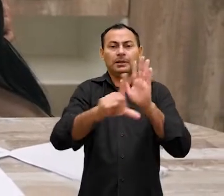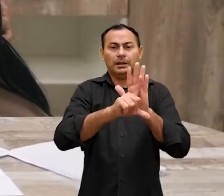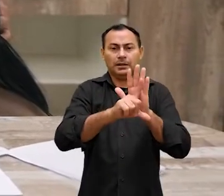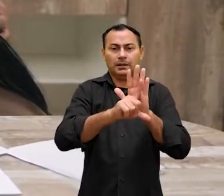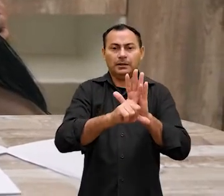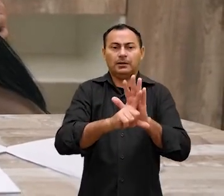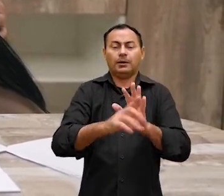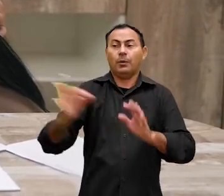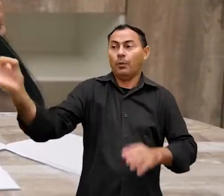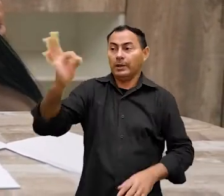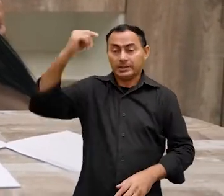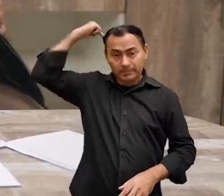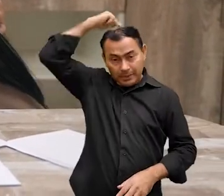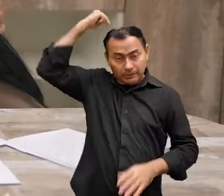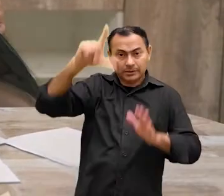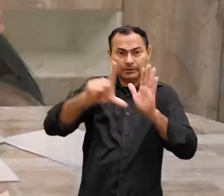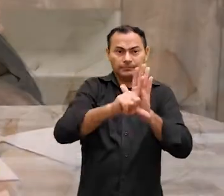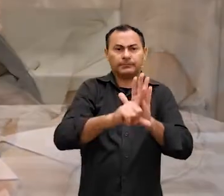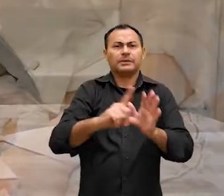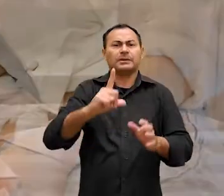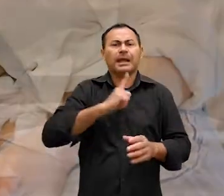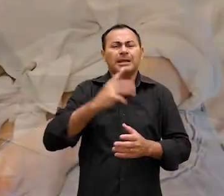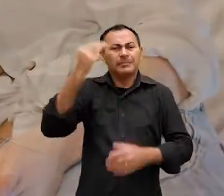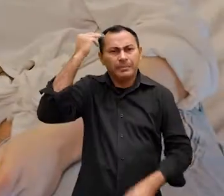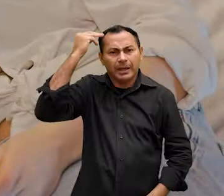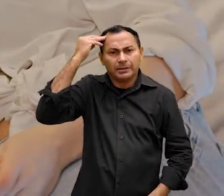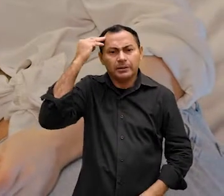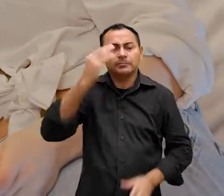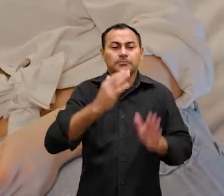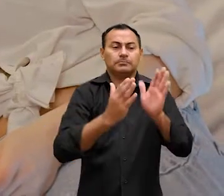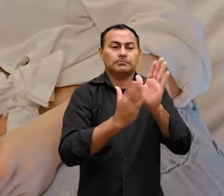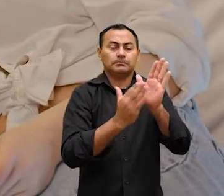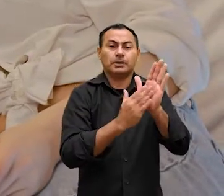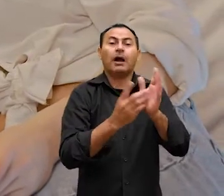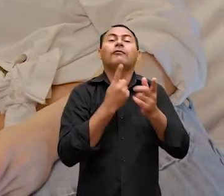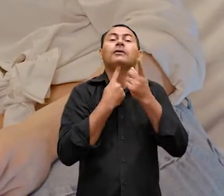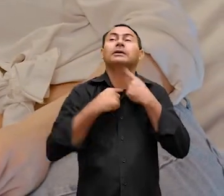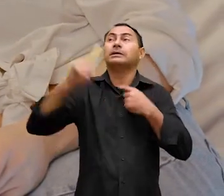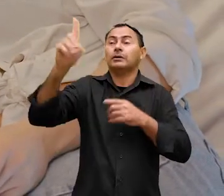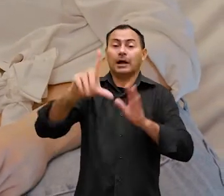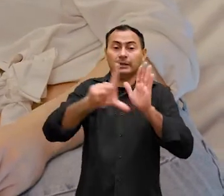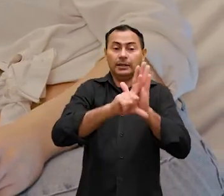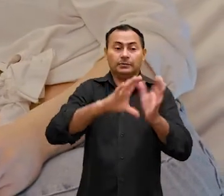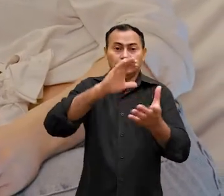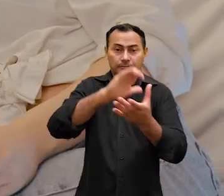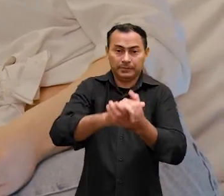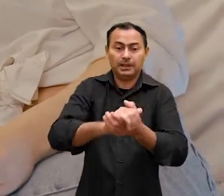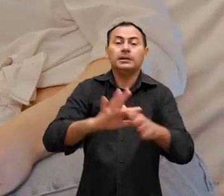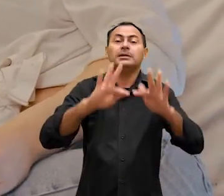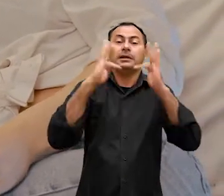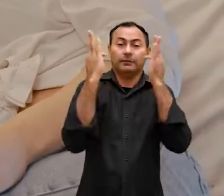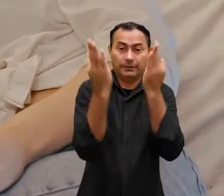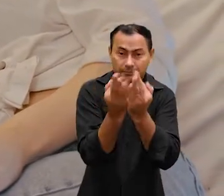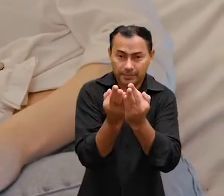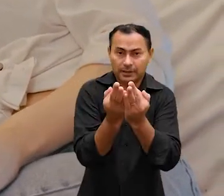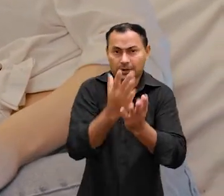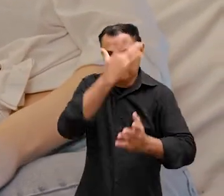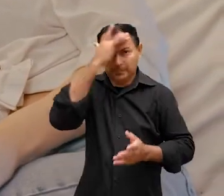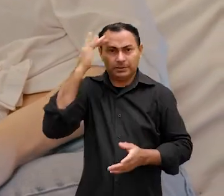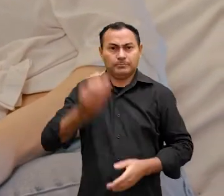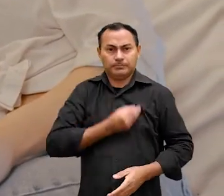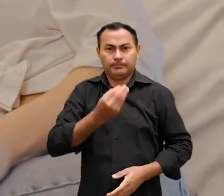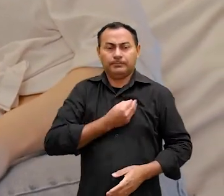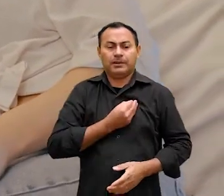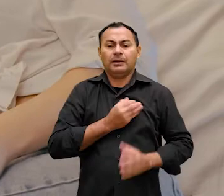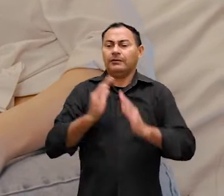lei, ou o espírito da lei. Tenha sempre em mente que o propósito de Deus para a lei do casamento e da família é que as pessoas